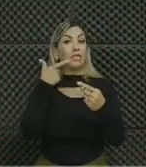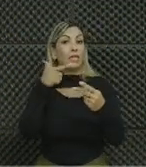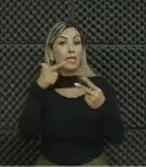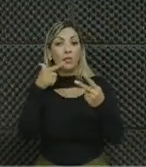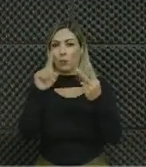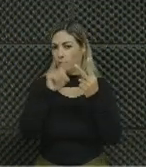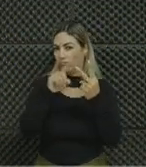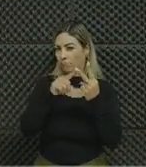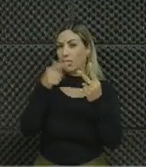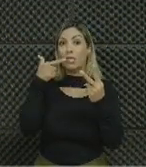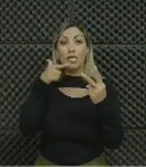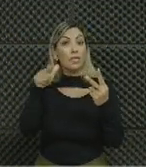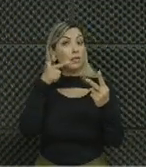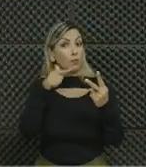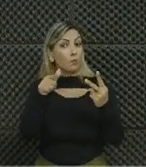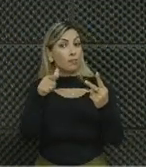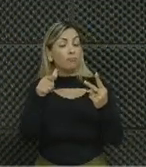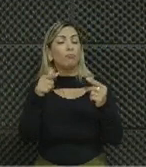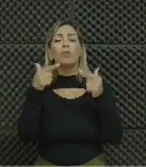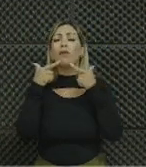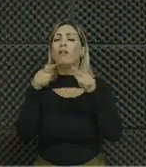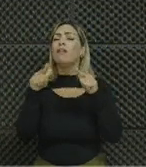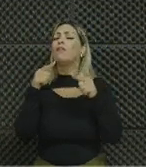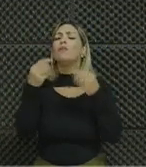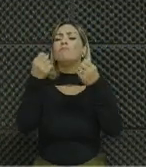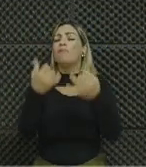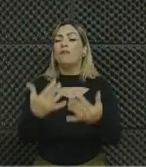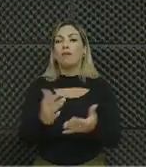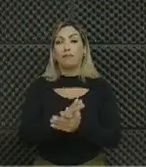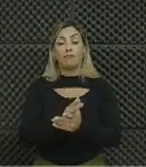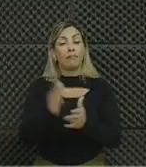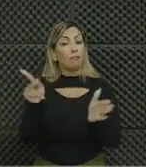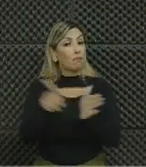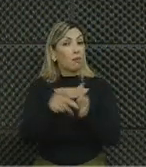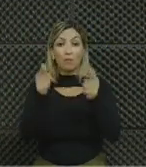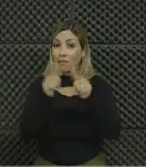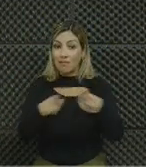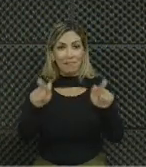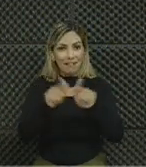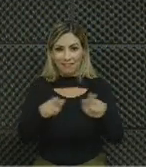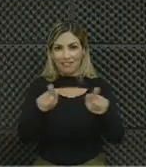língua. O que é essa questão da língua? É a gramática.